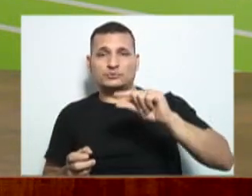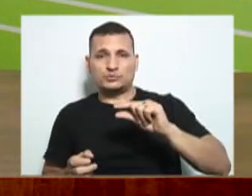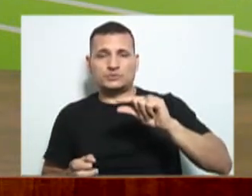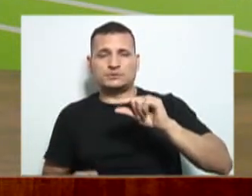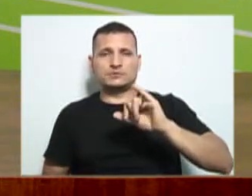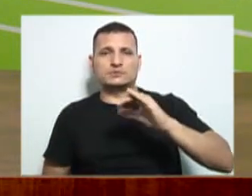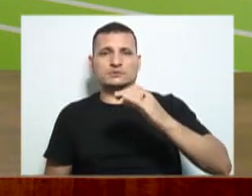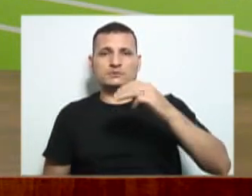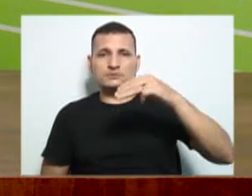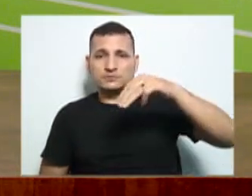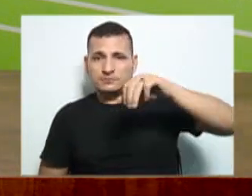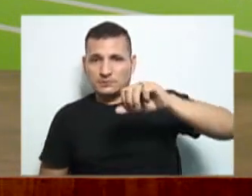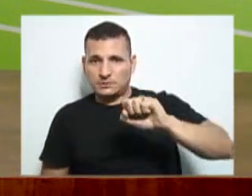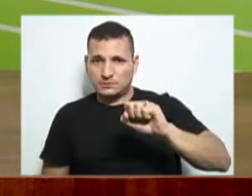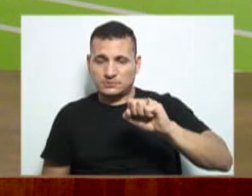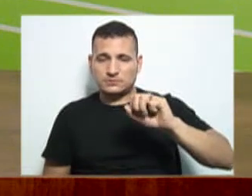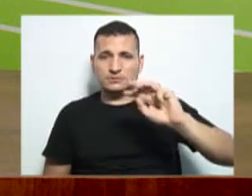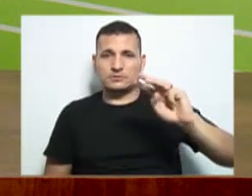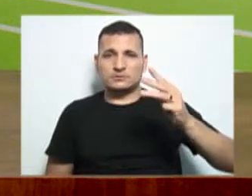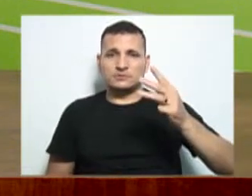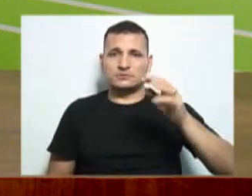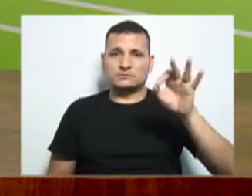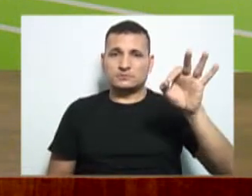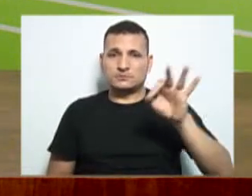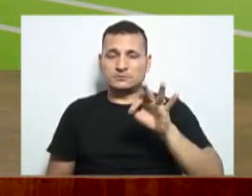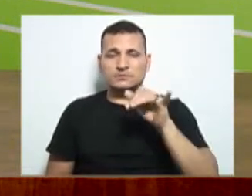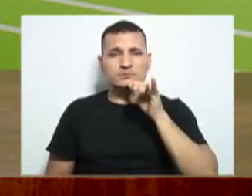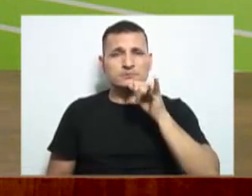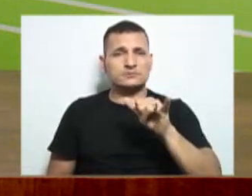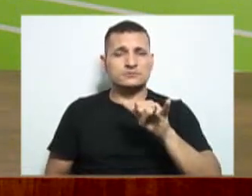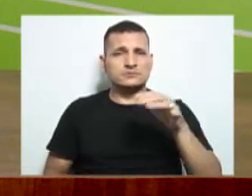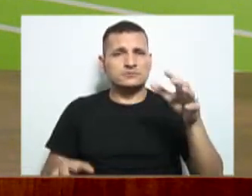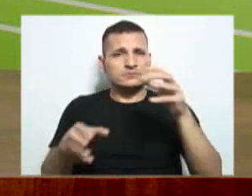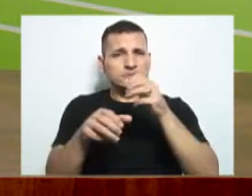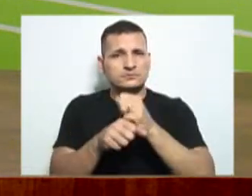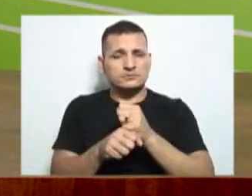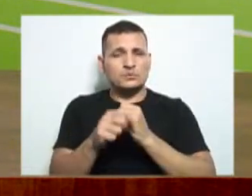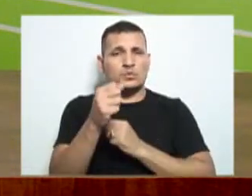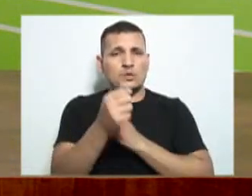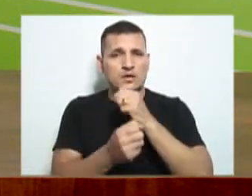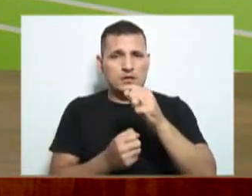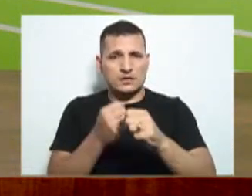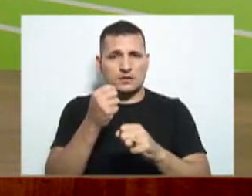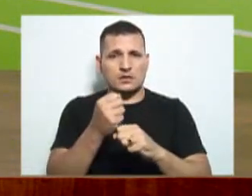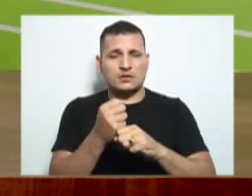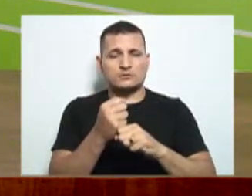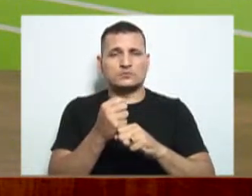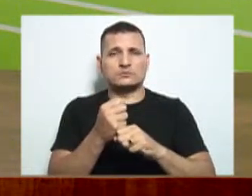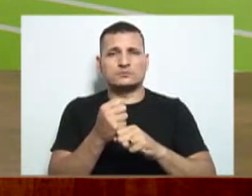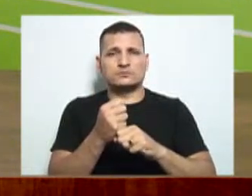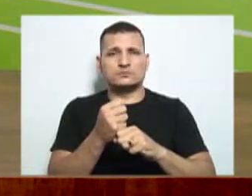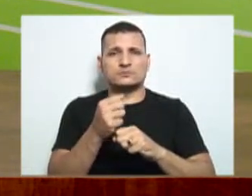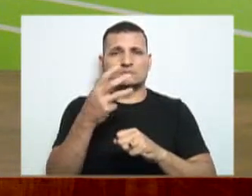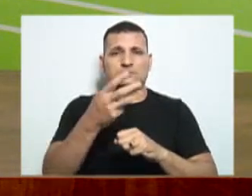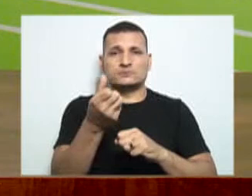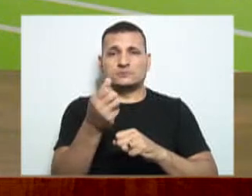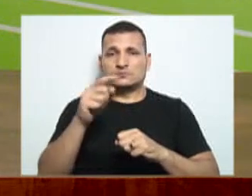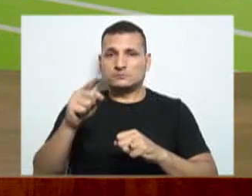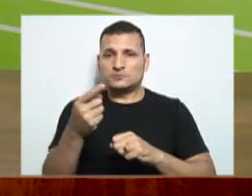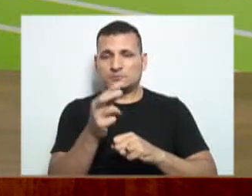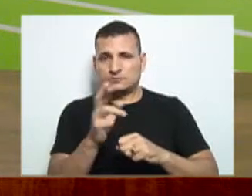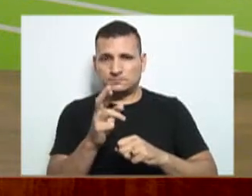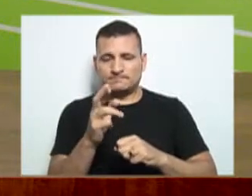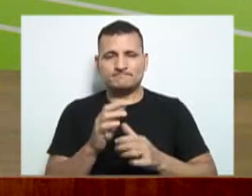de 3%, se o faturamento anual for até 36 mil reais. E